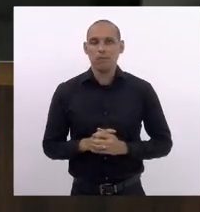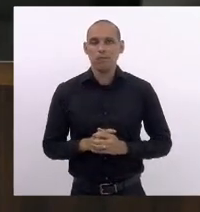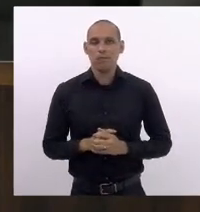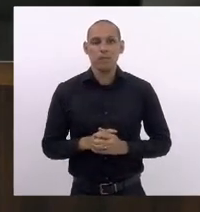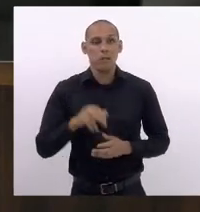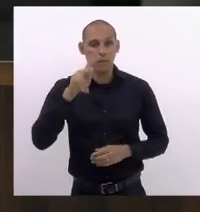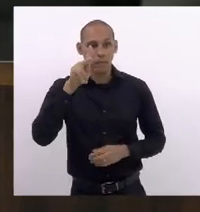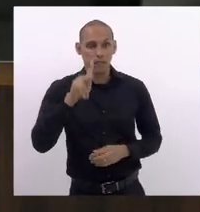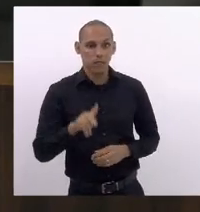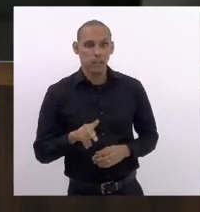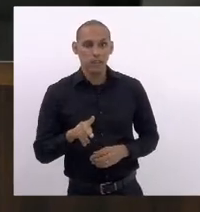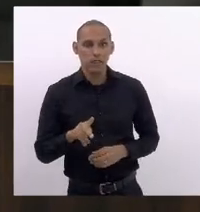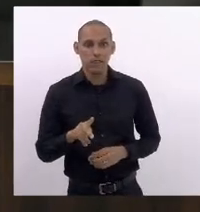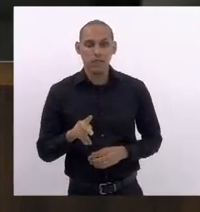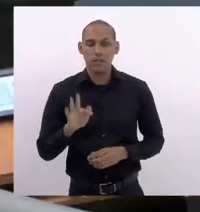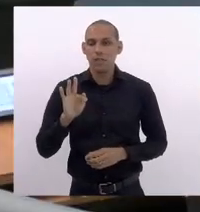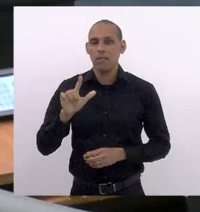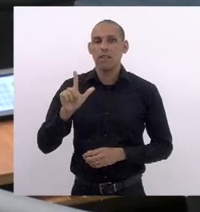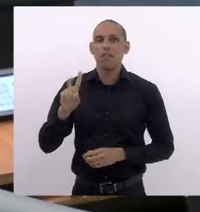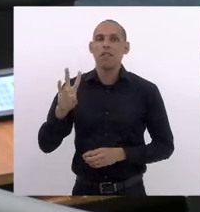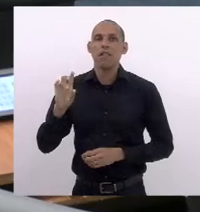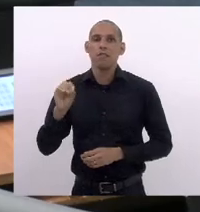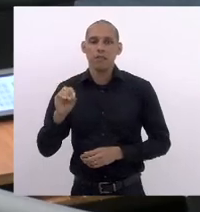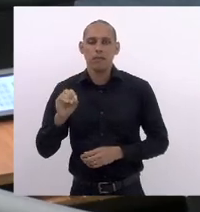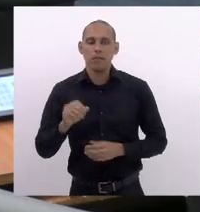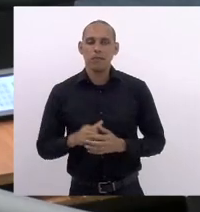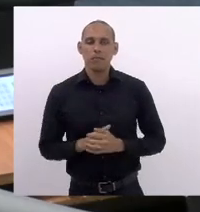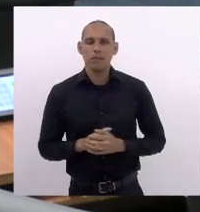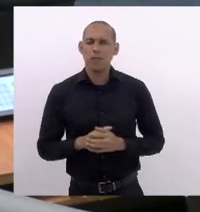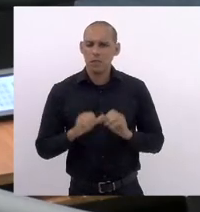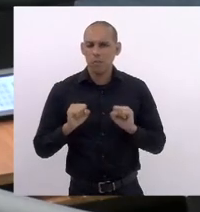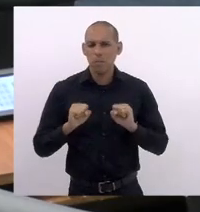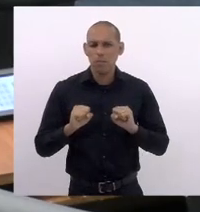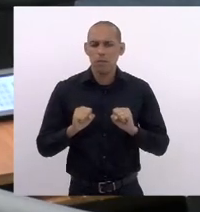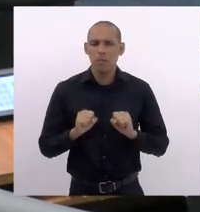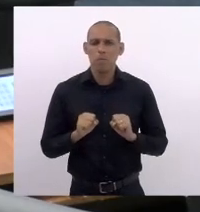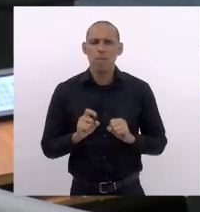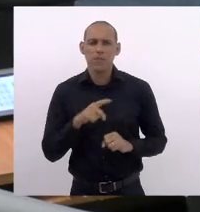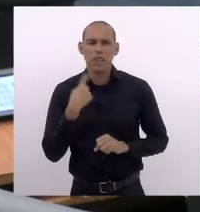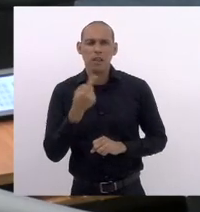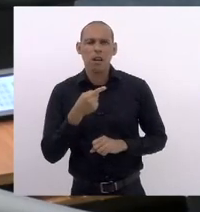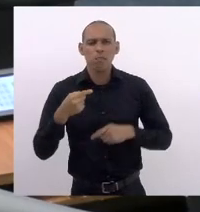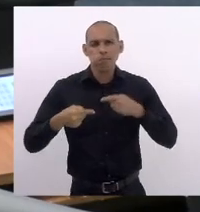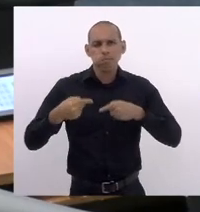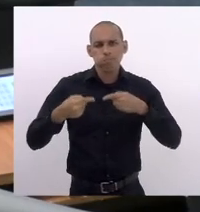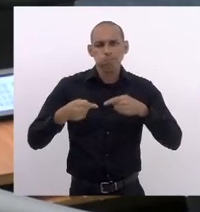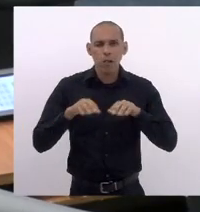Presidente. Deputado Flávio Serafim. Não está contribuindo com esse debate, partilhar a discussão que a gente está fazendo na bancada